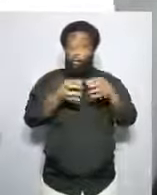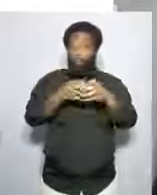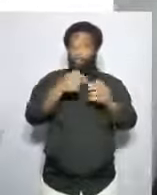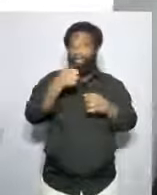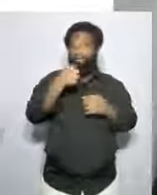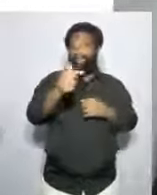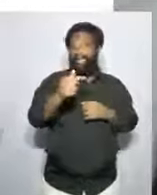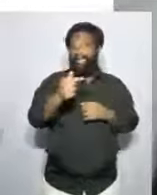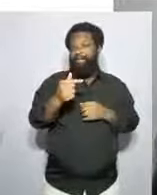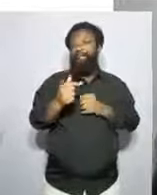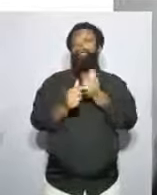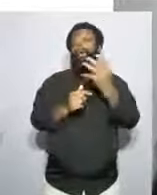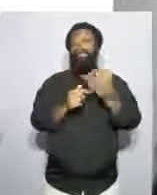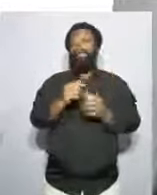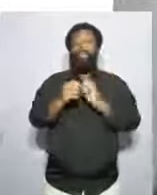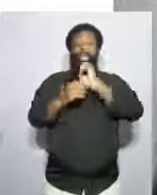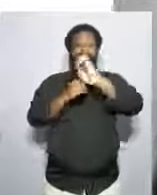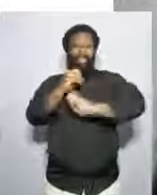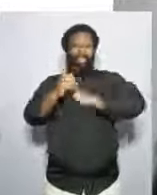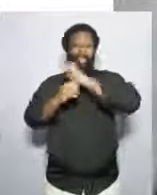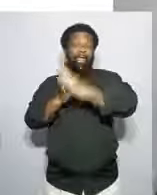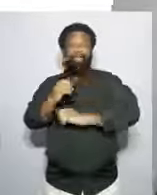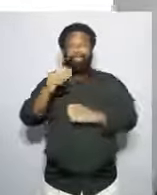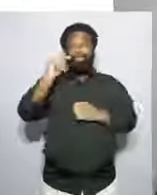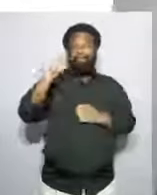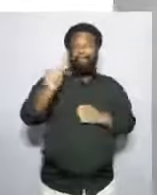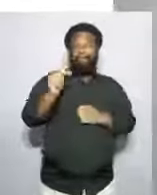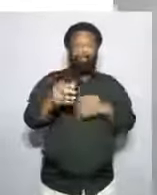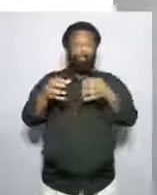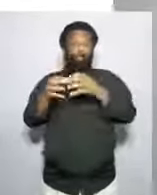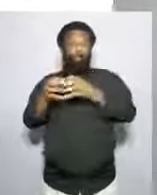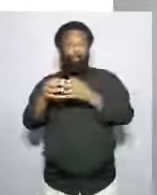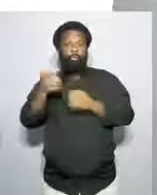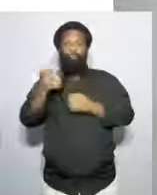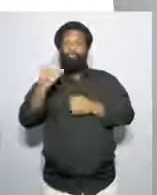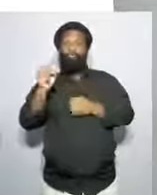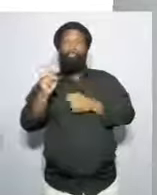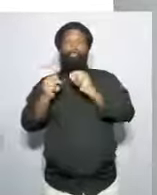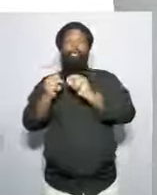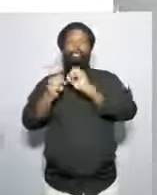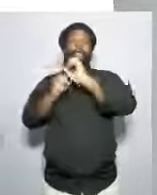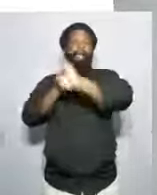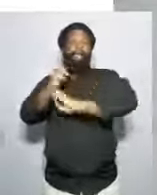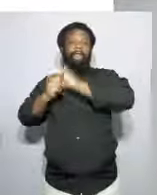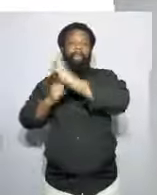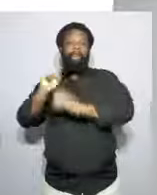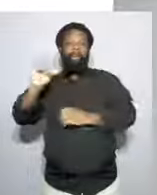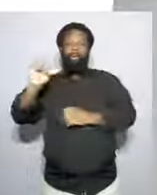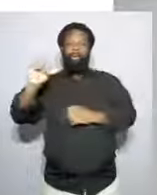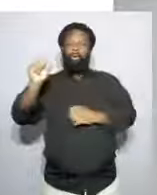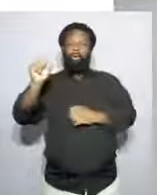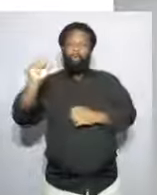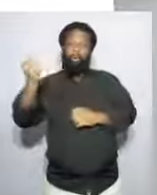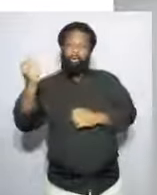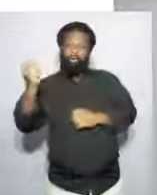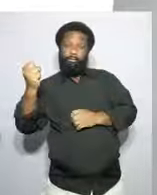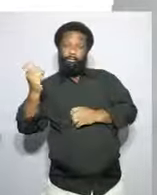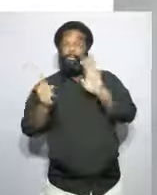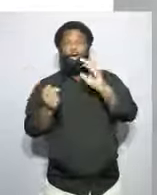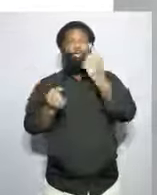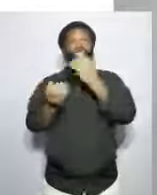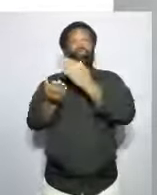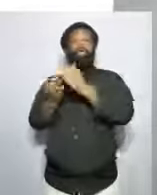sete elétrons, e no grupo 18, oito elétrons, com exceção do hélio, que possui